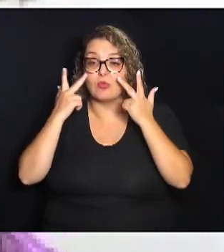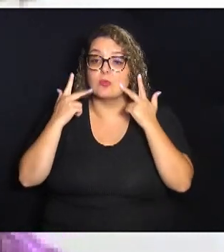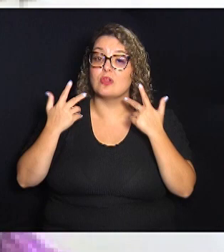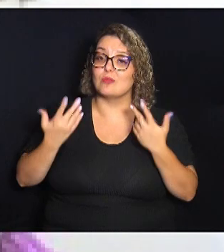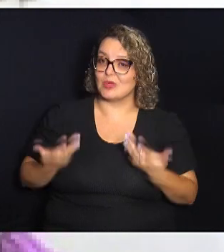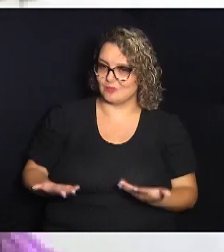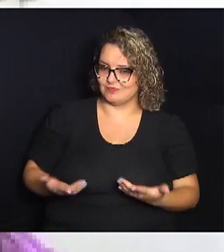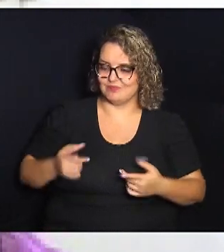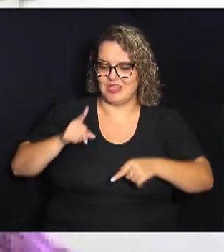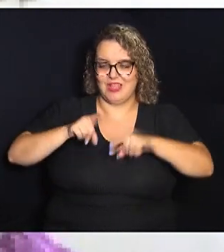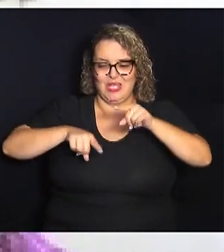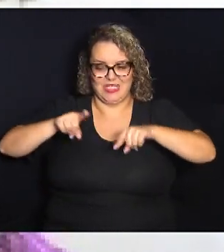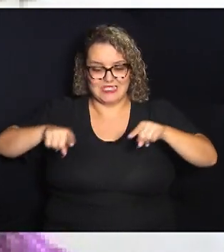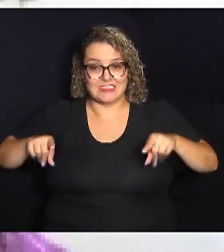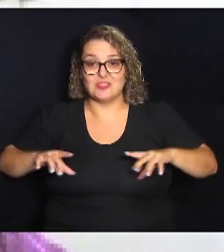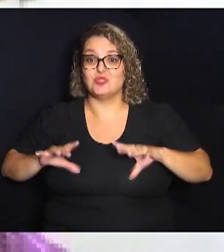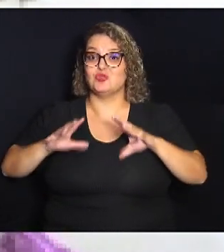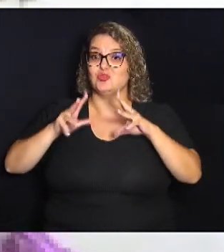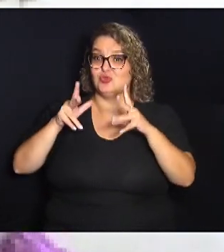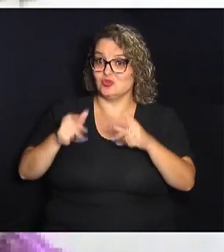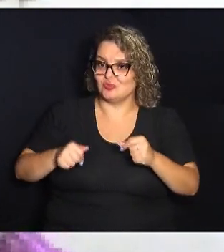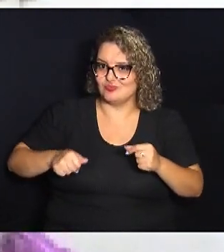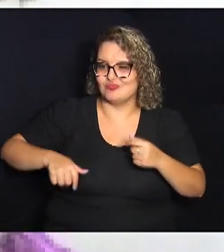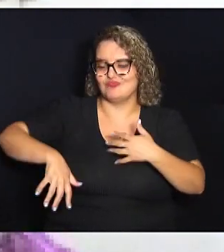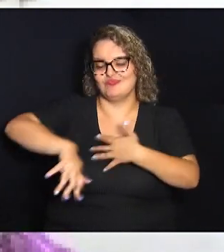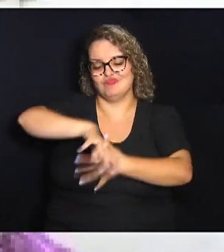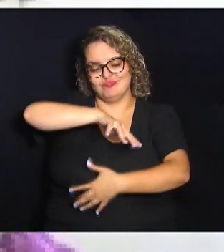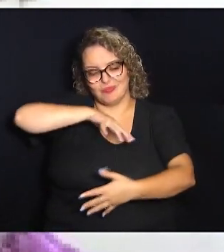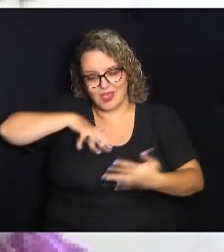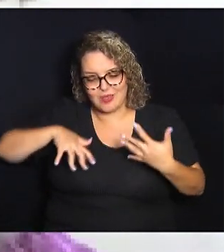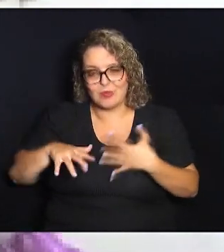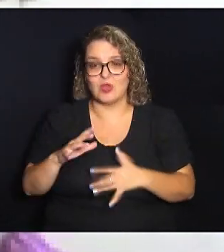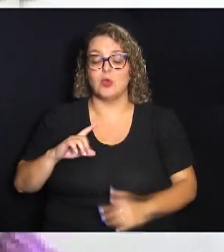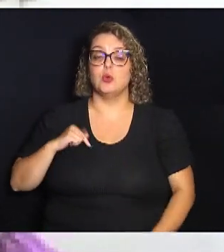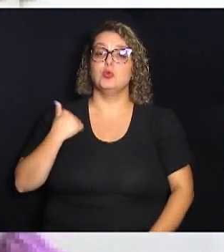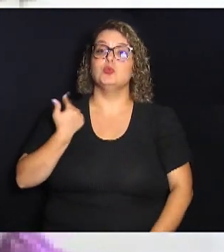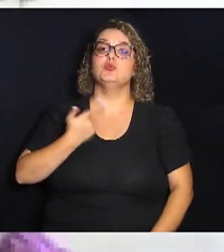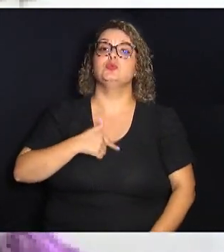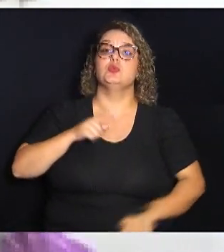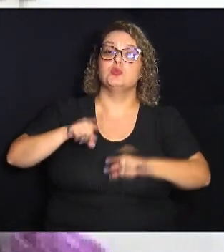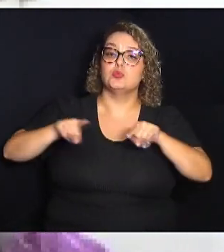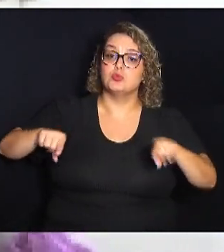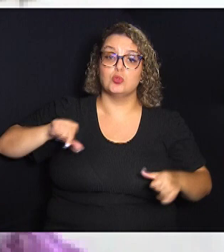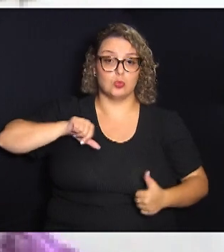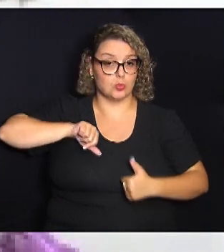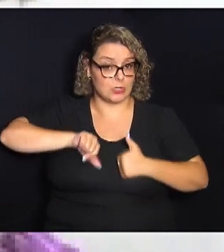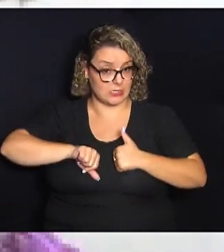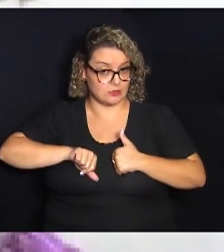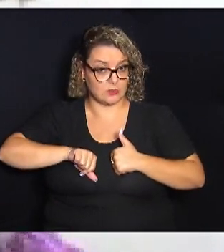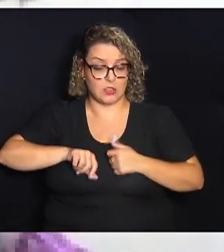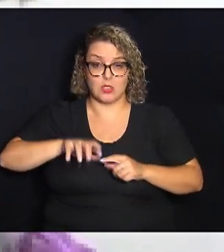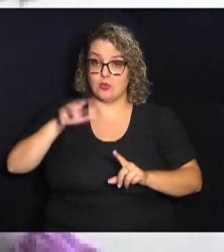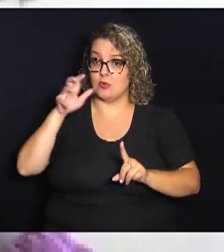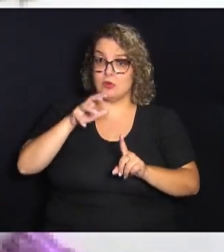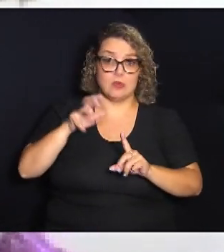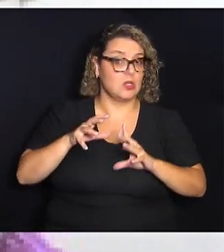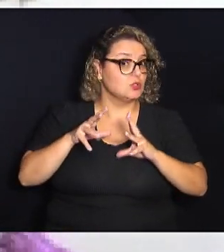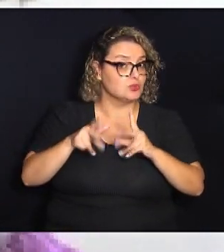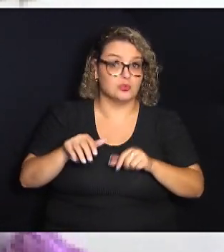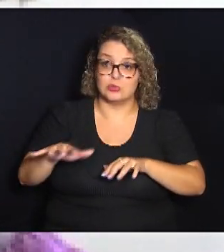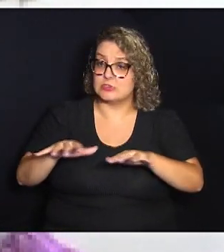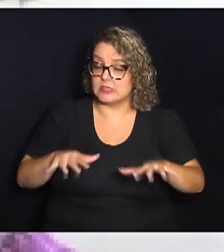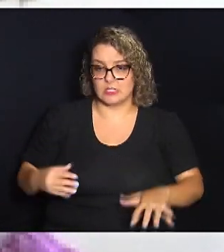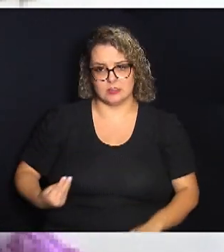essas alterações todas, elas mexem demais com a nossa oscilação de humor, afetando em todas as áreas da